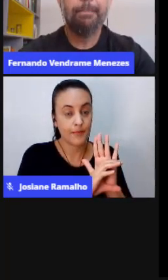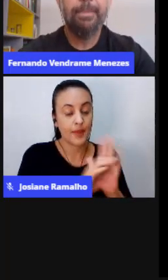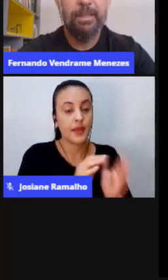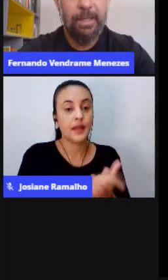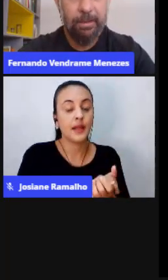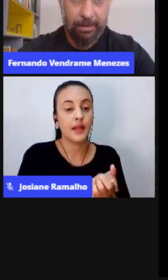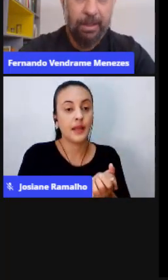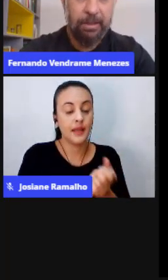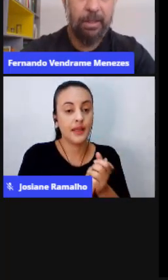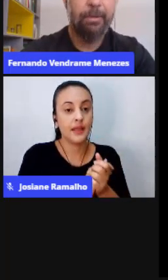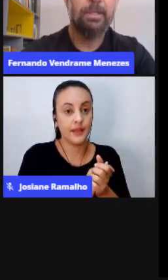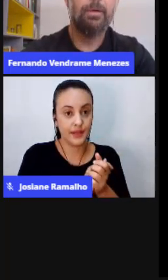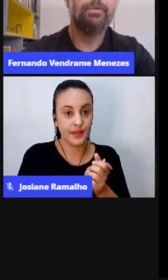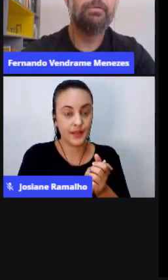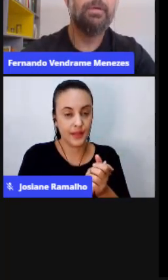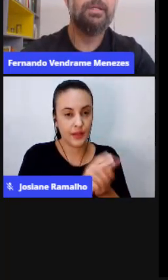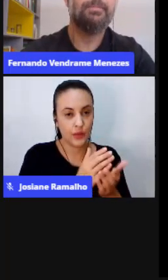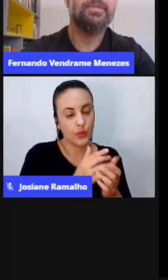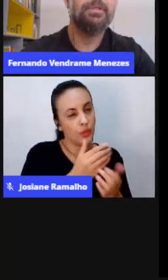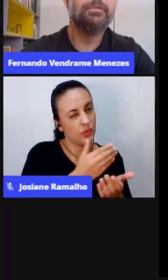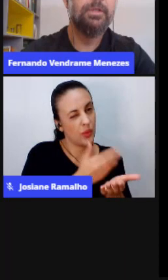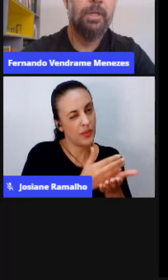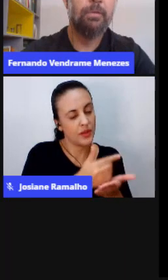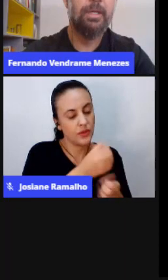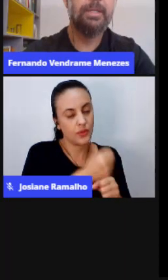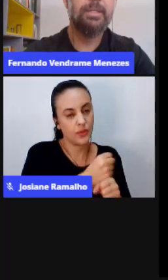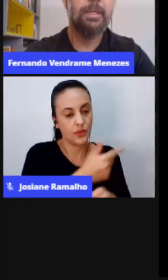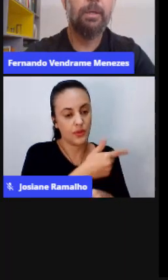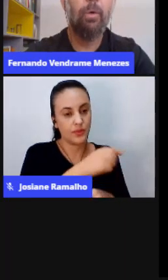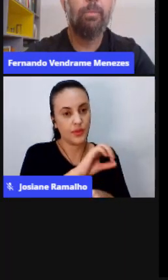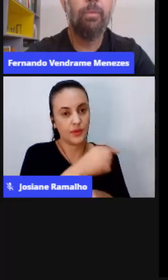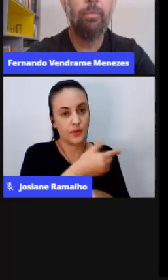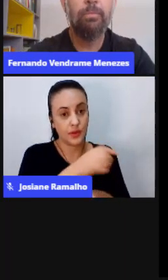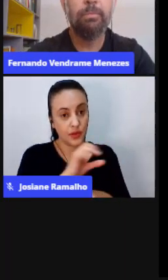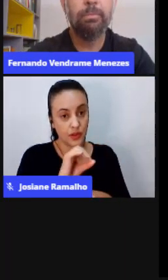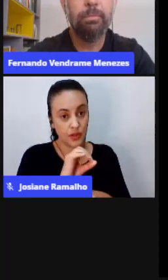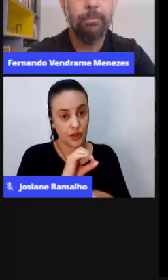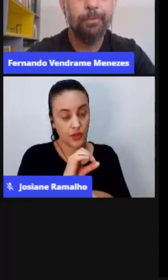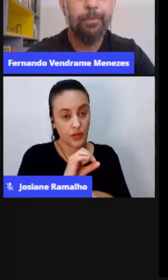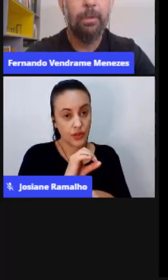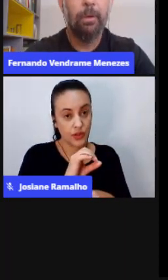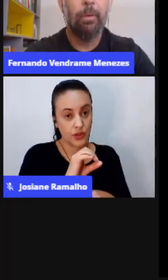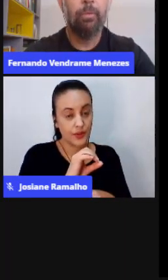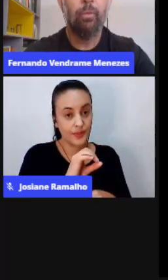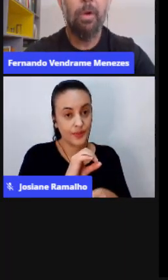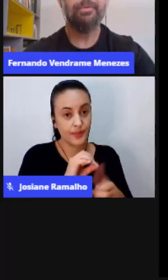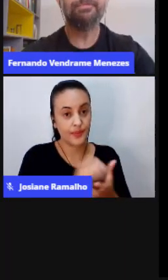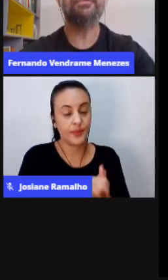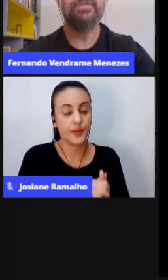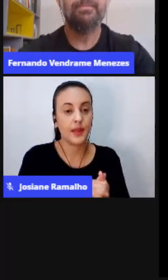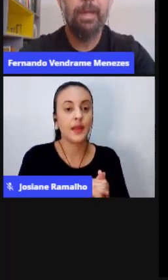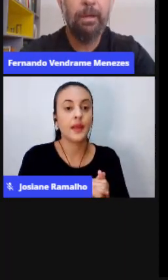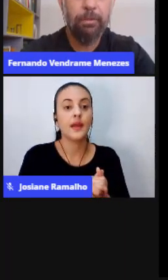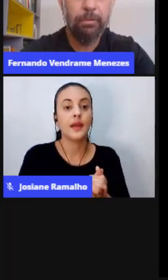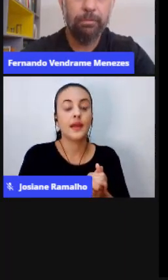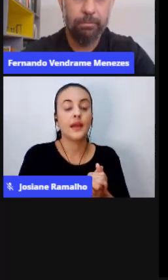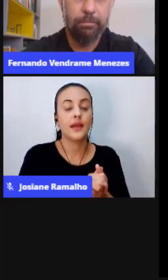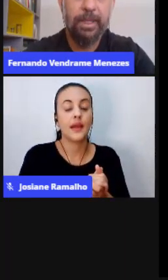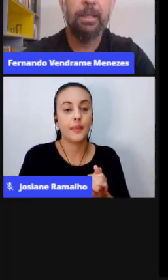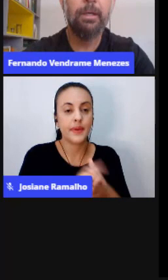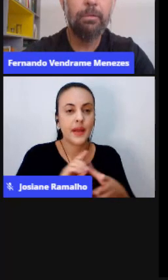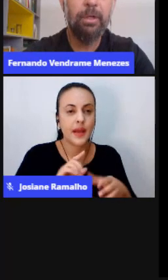que se apresenta, esse referencial curricular circunstancial, se apresenta como um